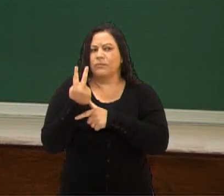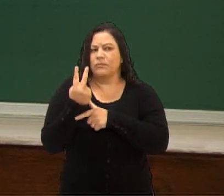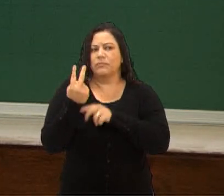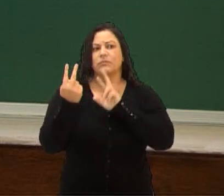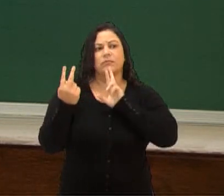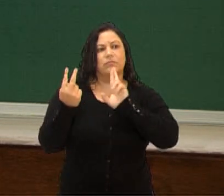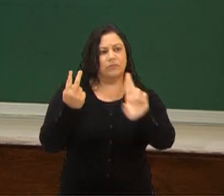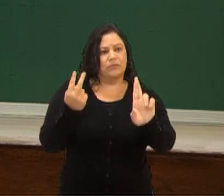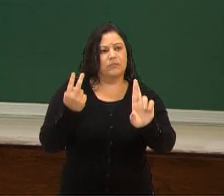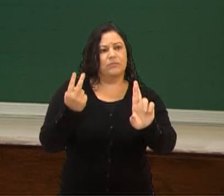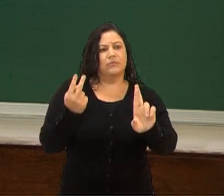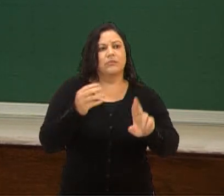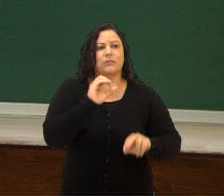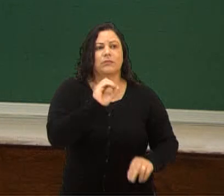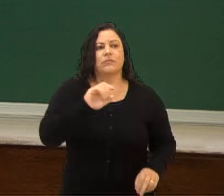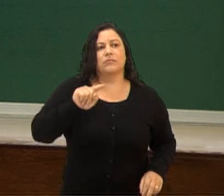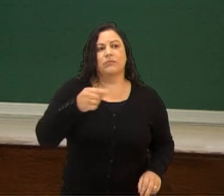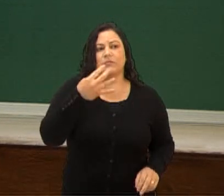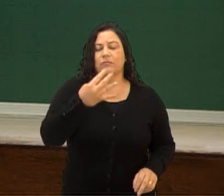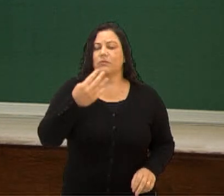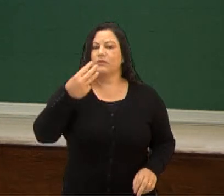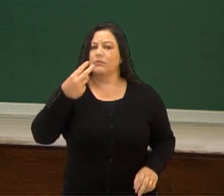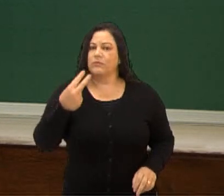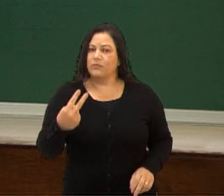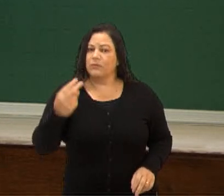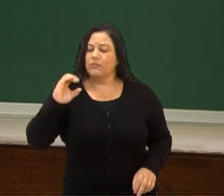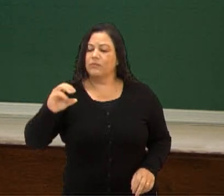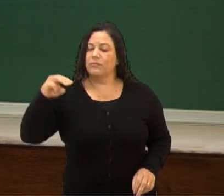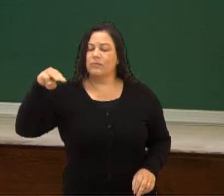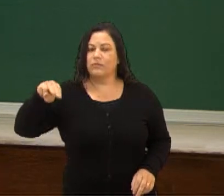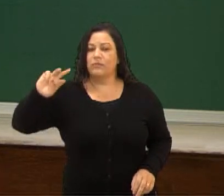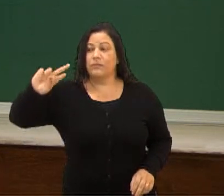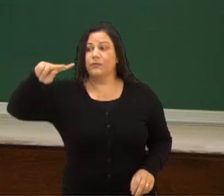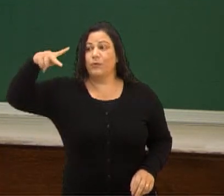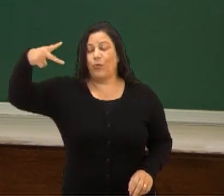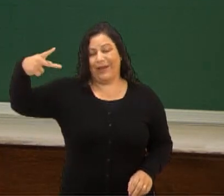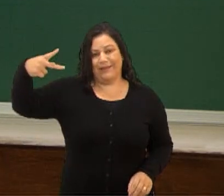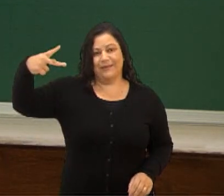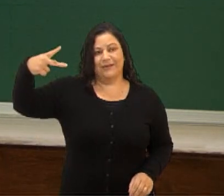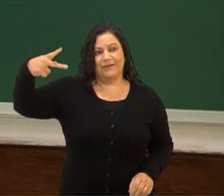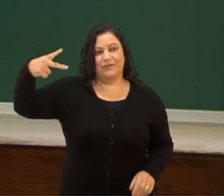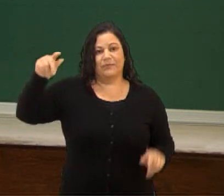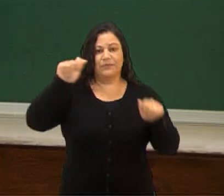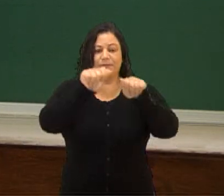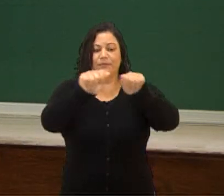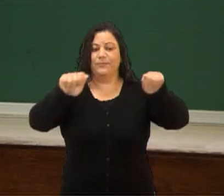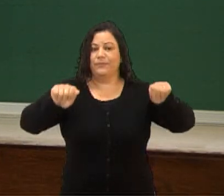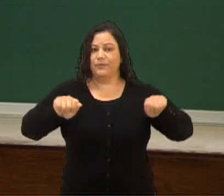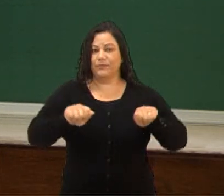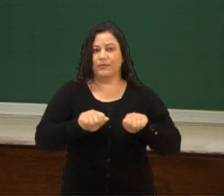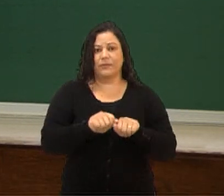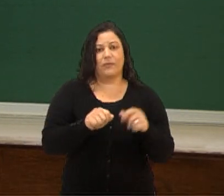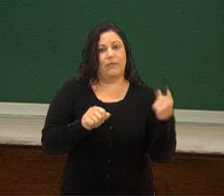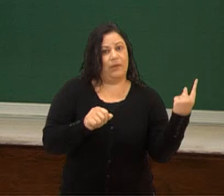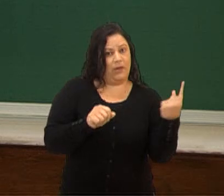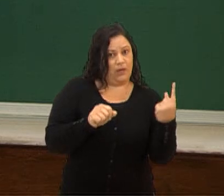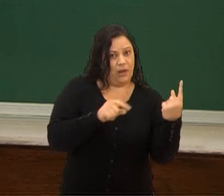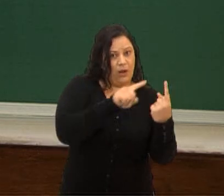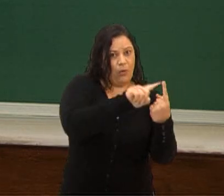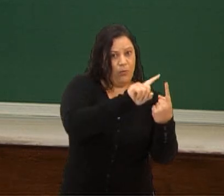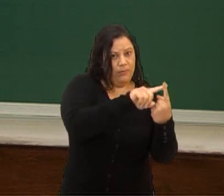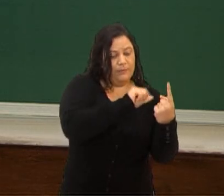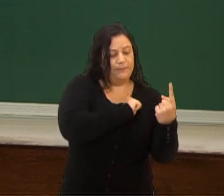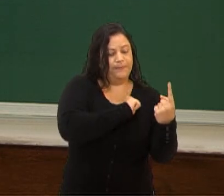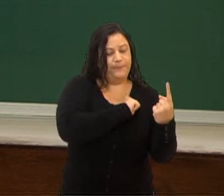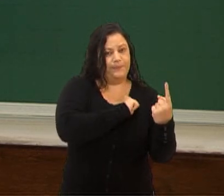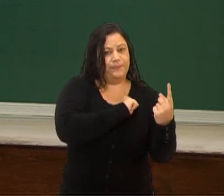0,42 centímetros quadrados. Essa é a área de uma das bases. A